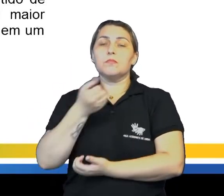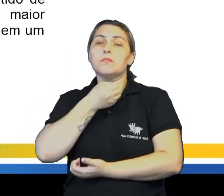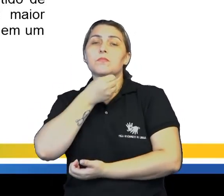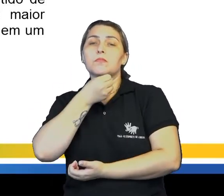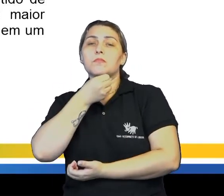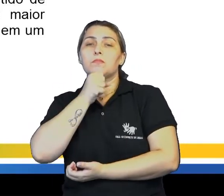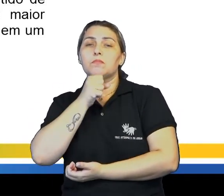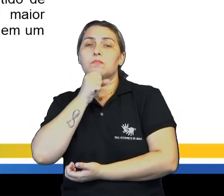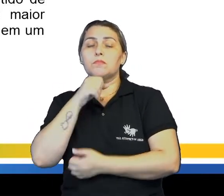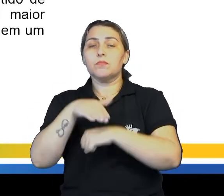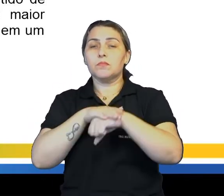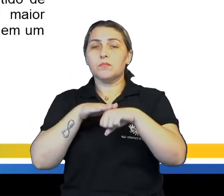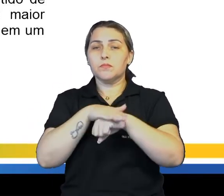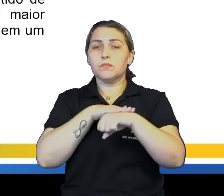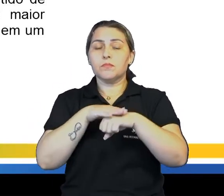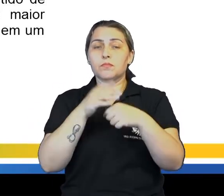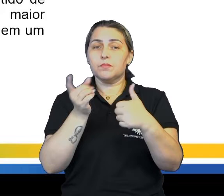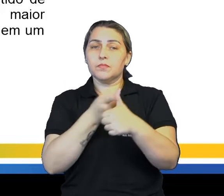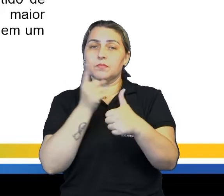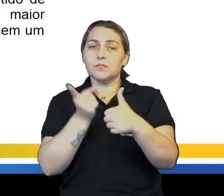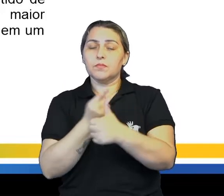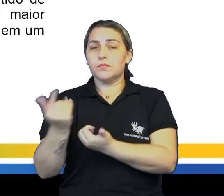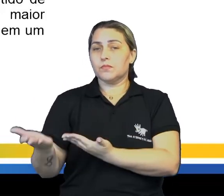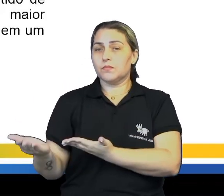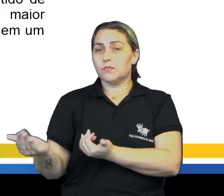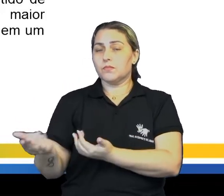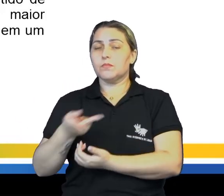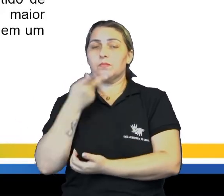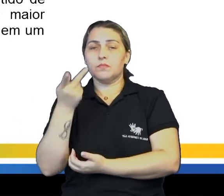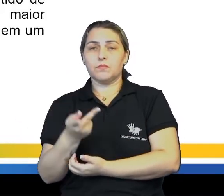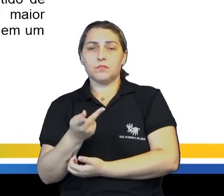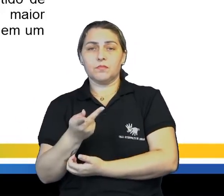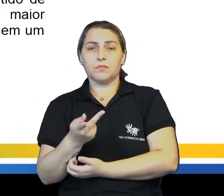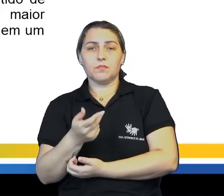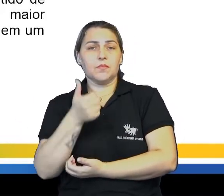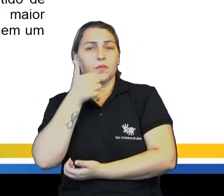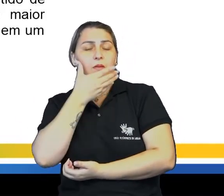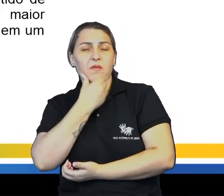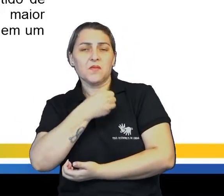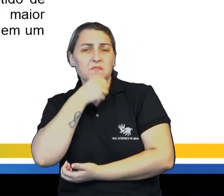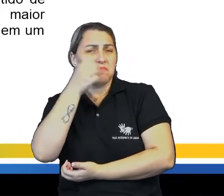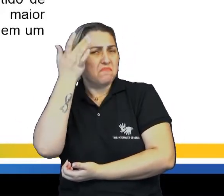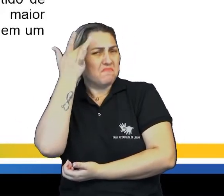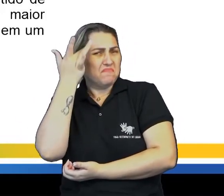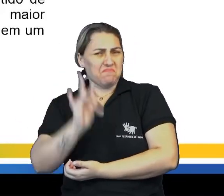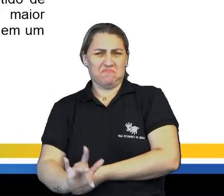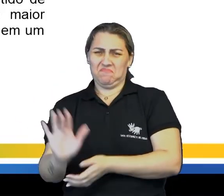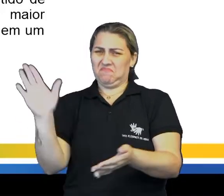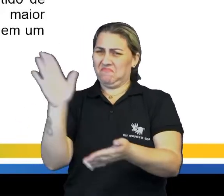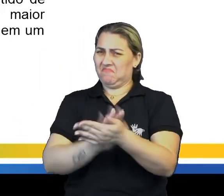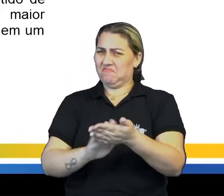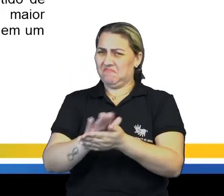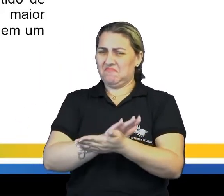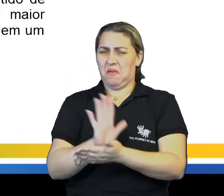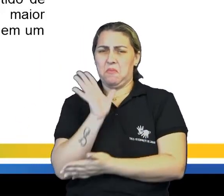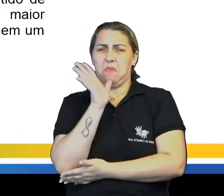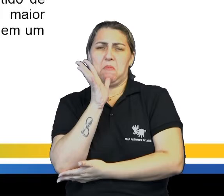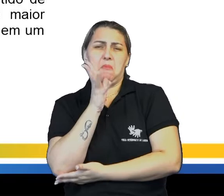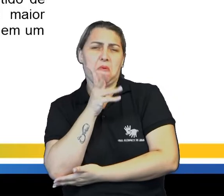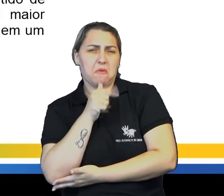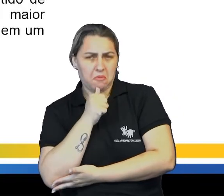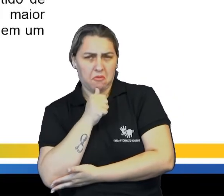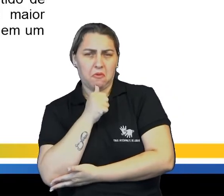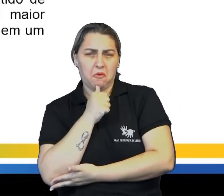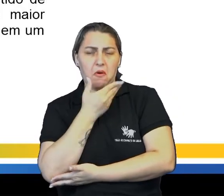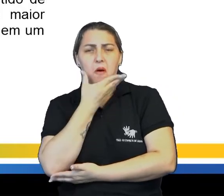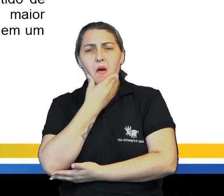senhor conversando. No primeiro, o jovem diz assim: pô, vô, você não saca nada, demorou.